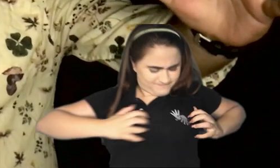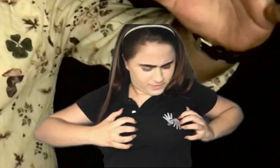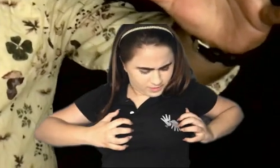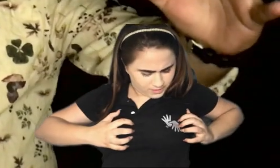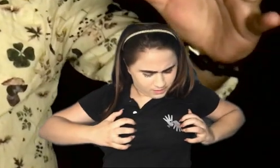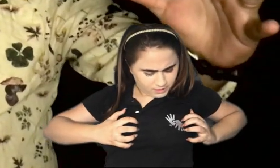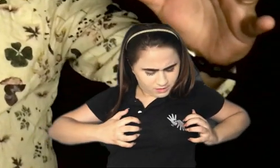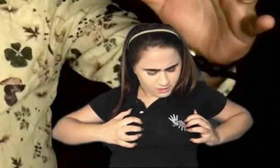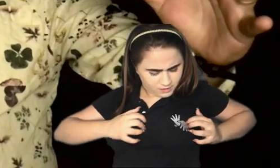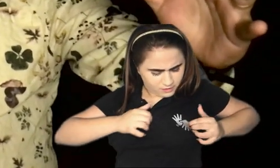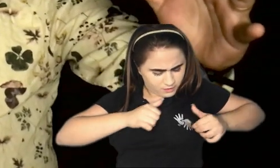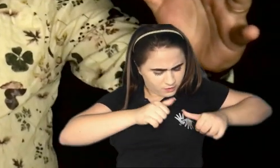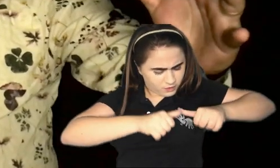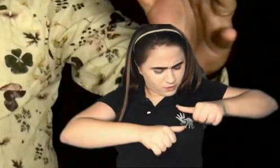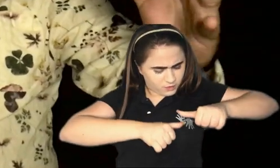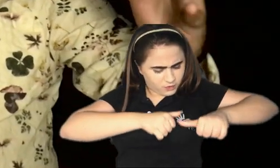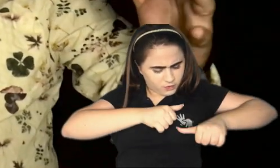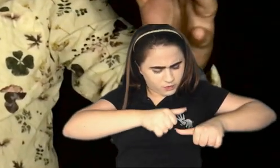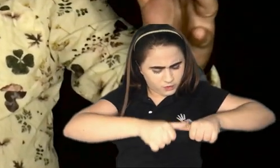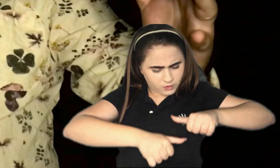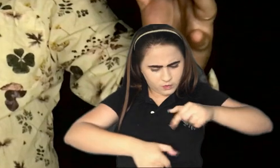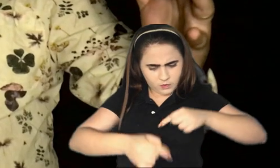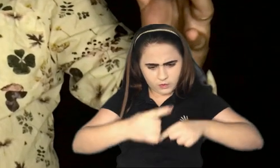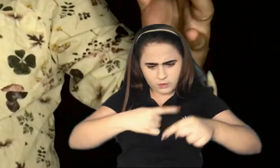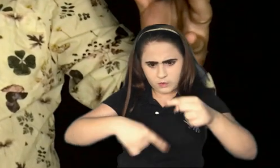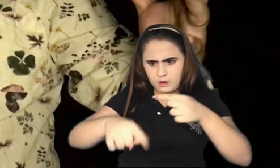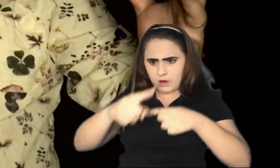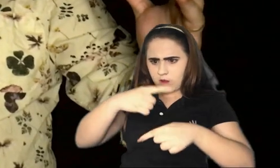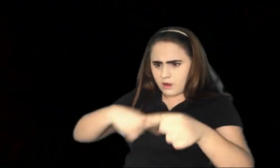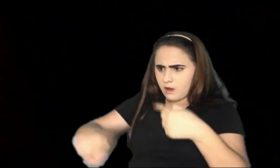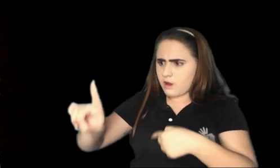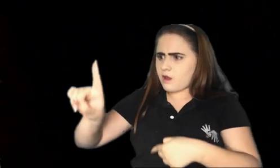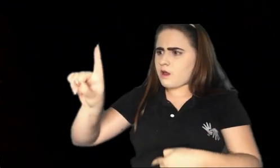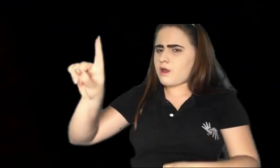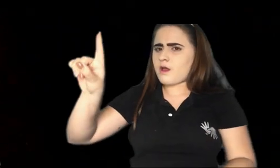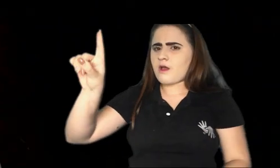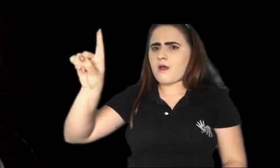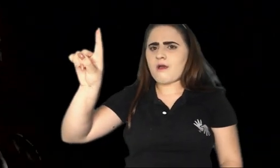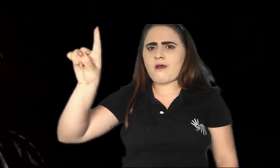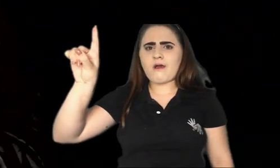Eu quero viver algo novo